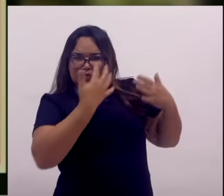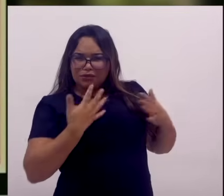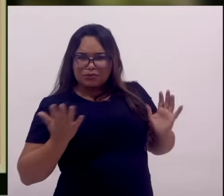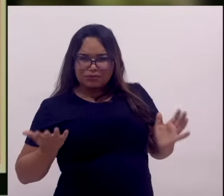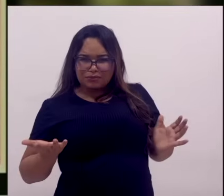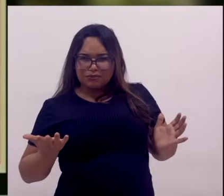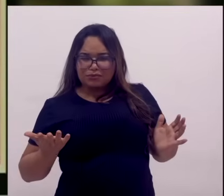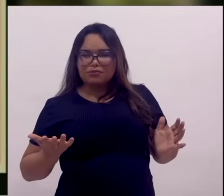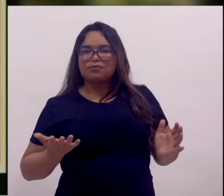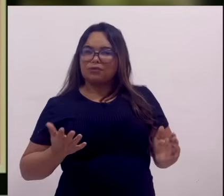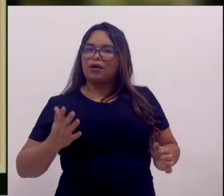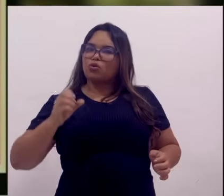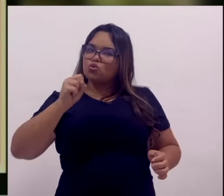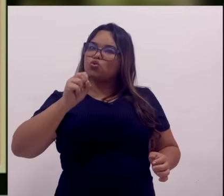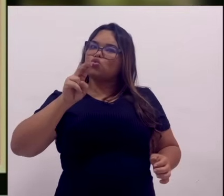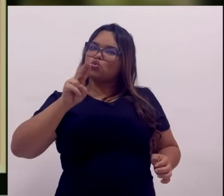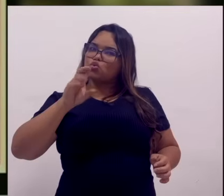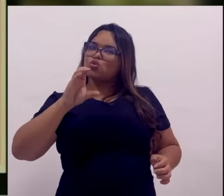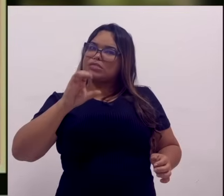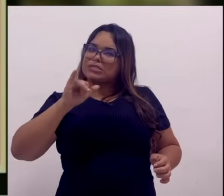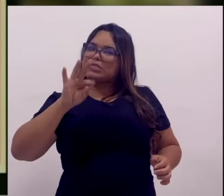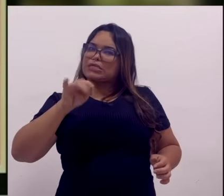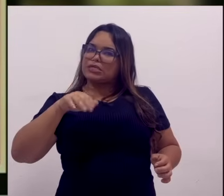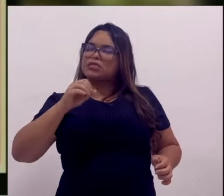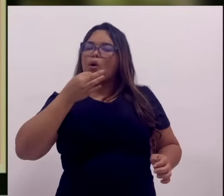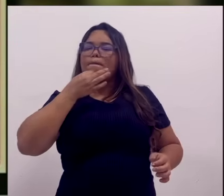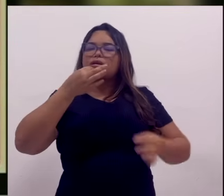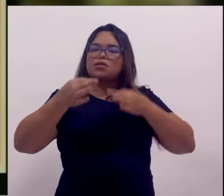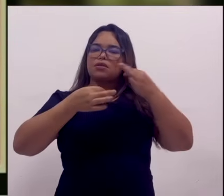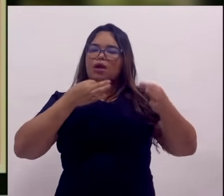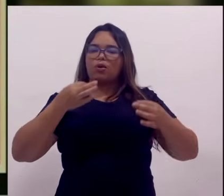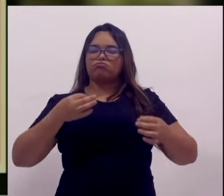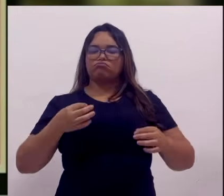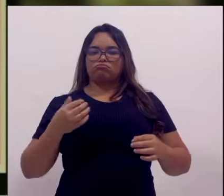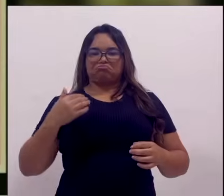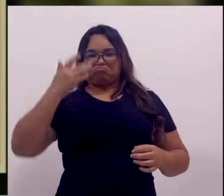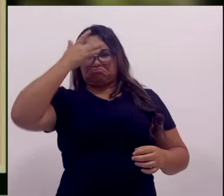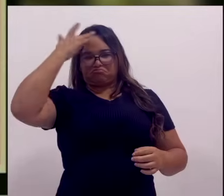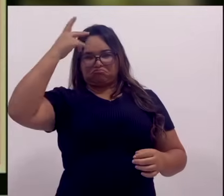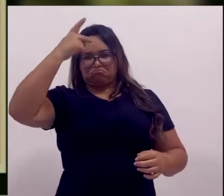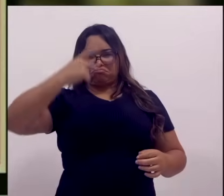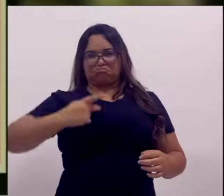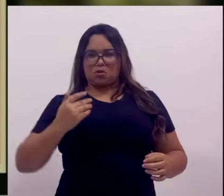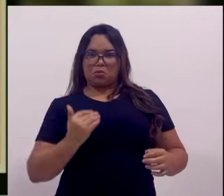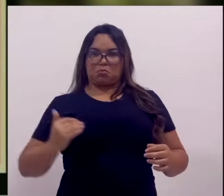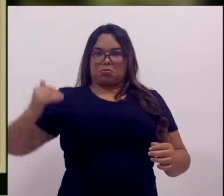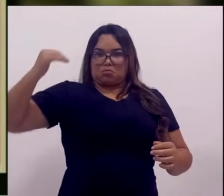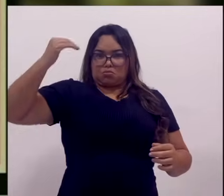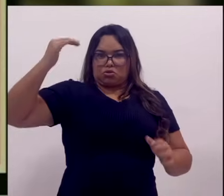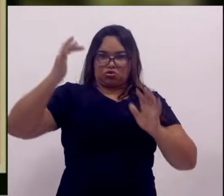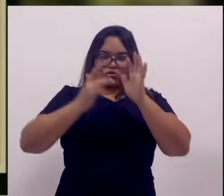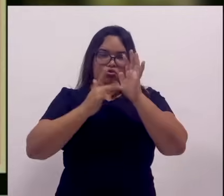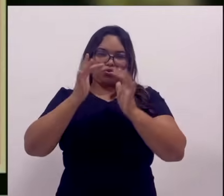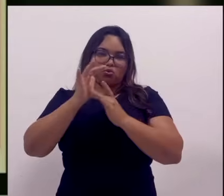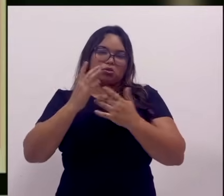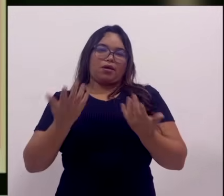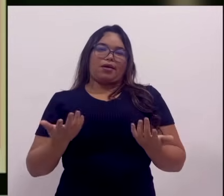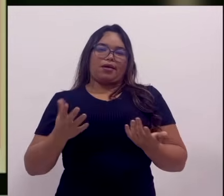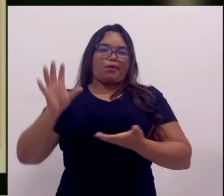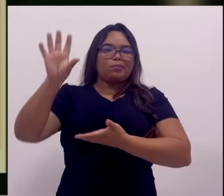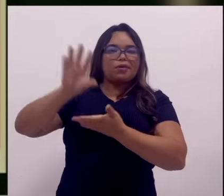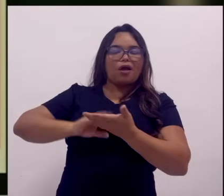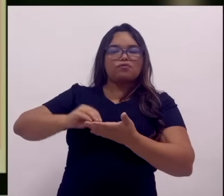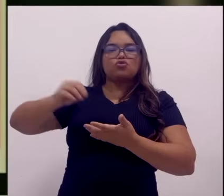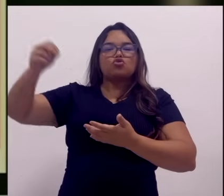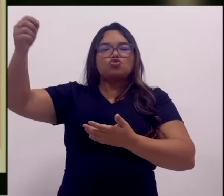era a ideia contra a qual lutavam os hussitas. O homem acima de Cristo. O símbolo da adoração ao sol, os signos